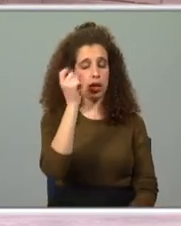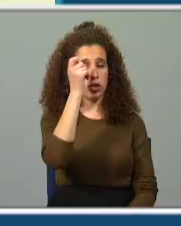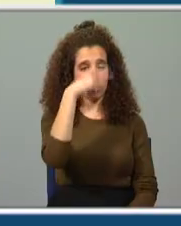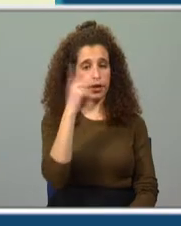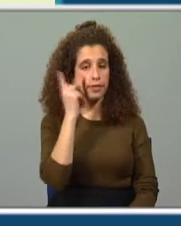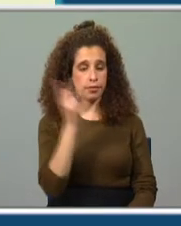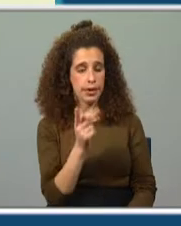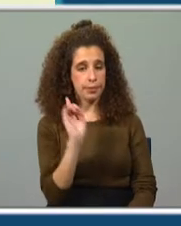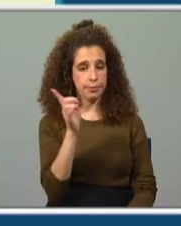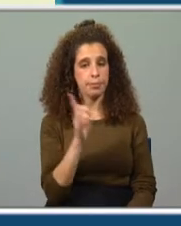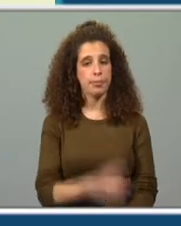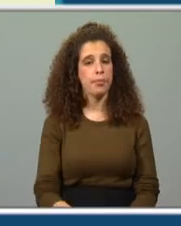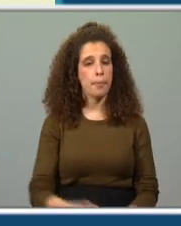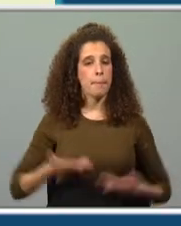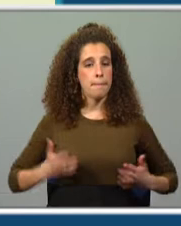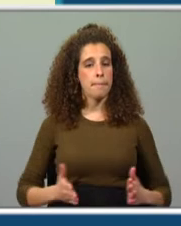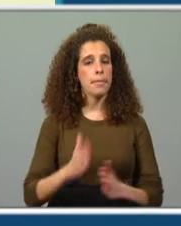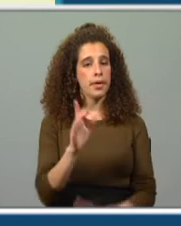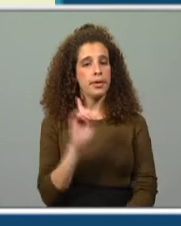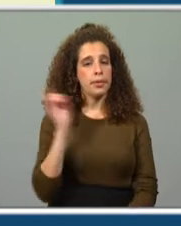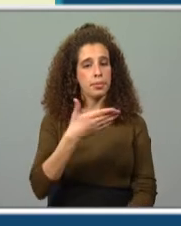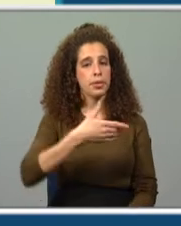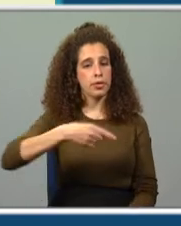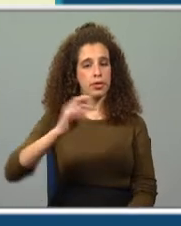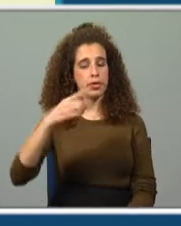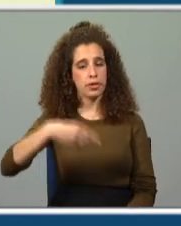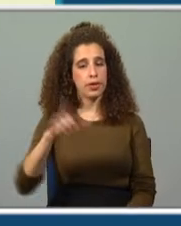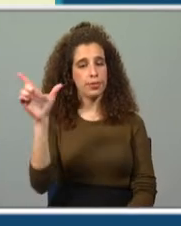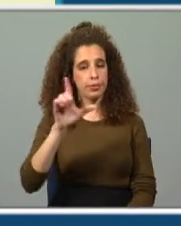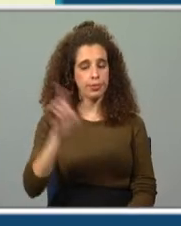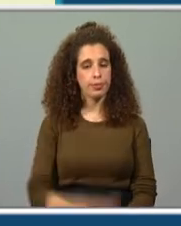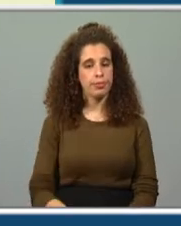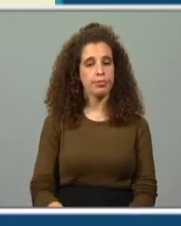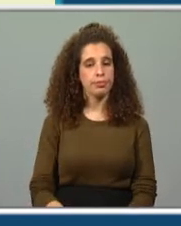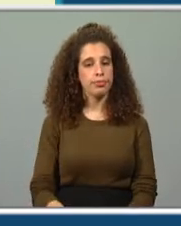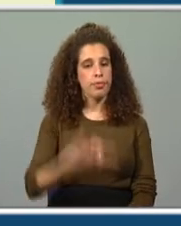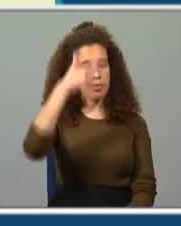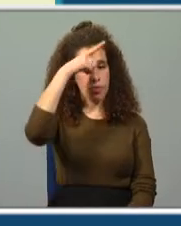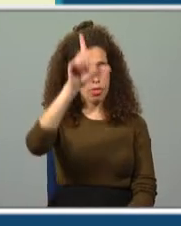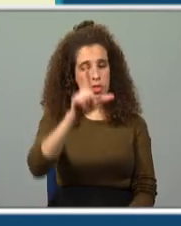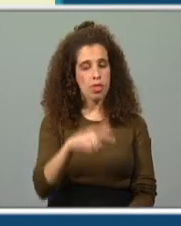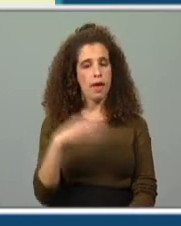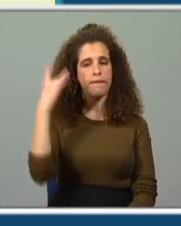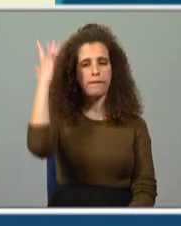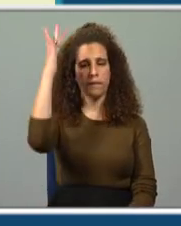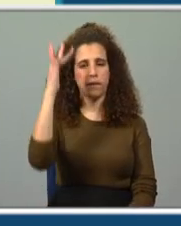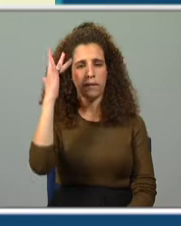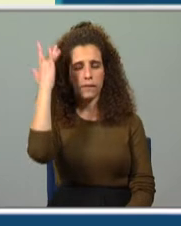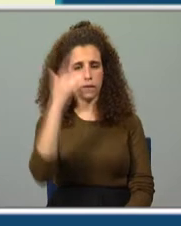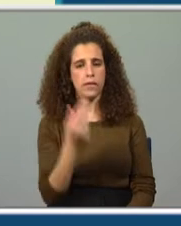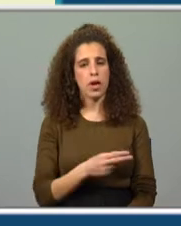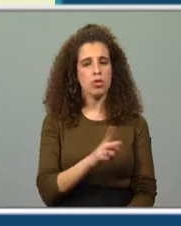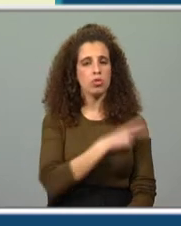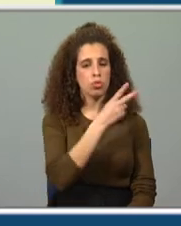do autor. António Torrado nasceu em 1939 em Lisboa, licenciou-se em Filosofia na Universidade